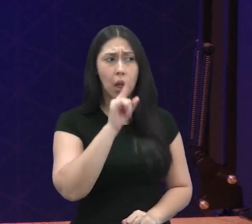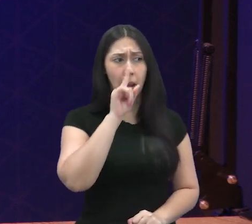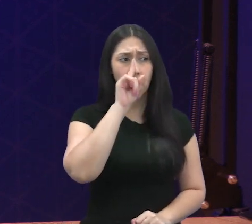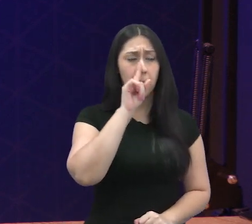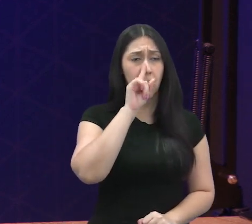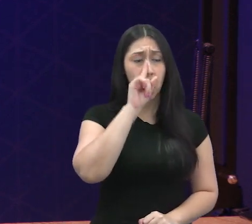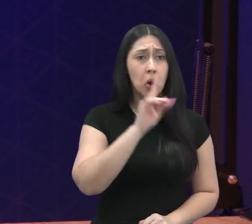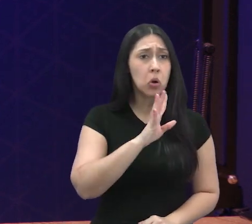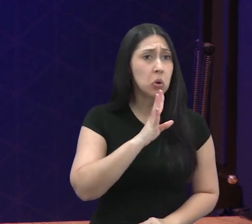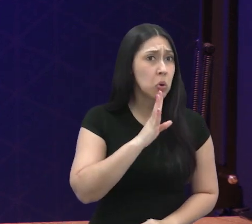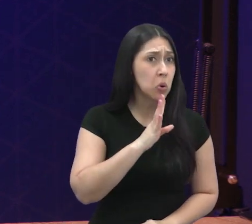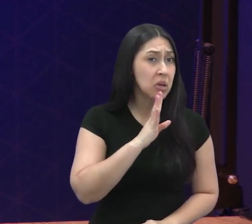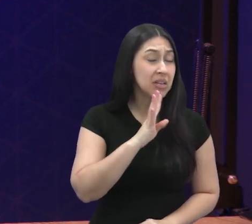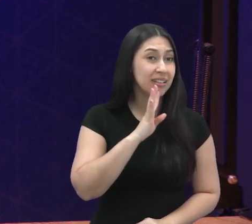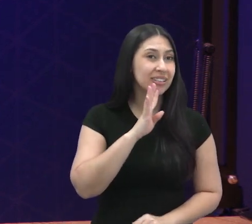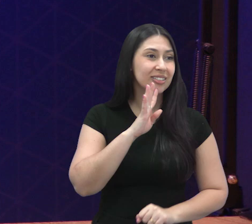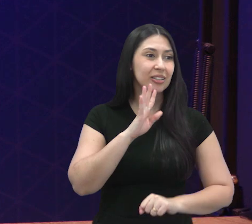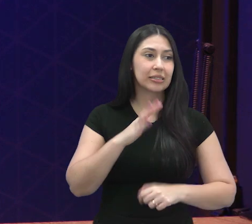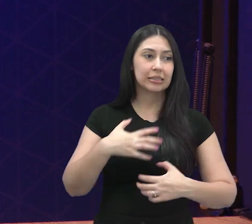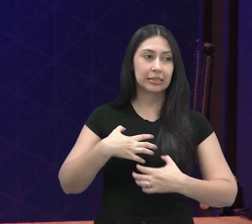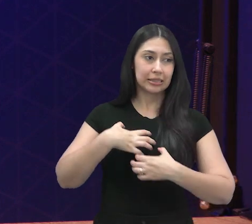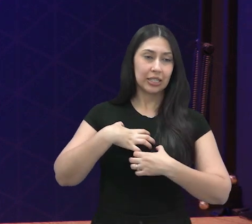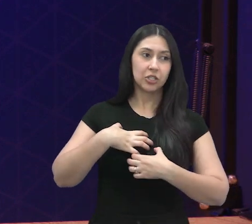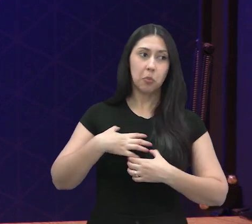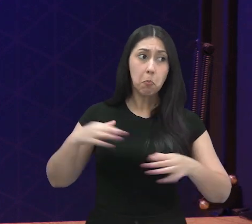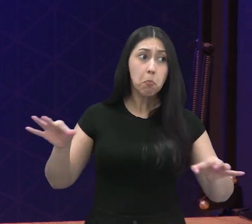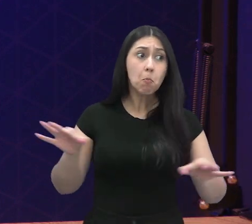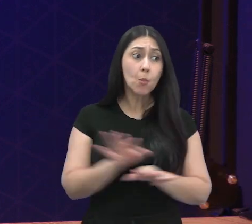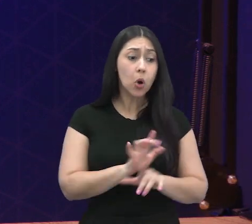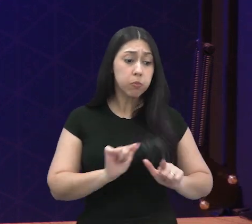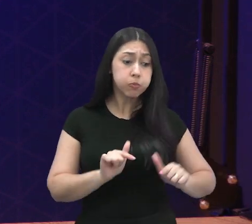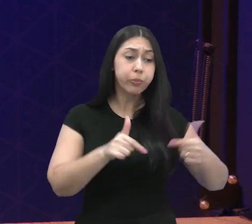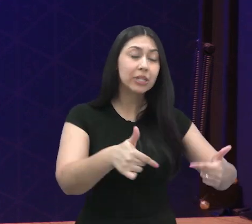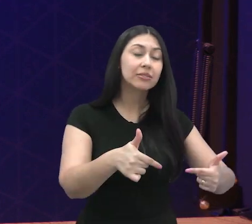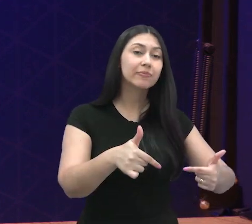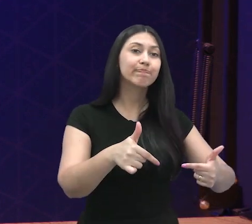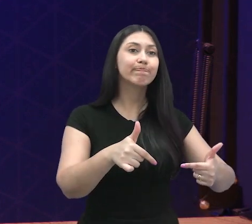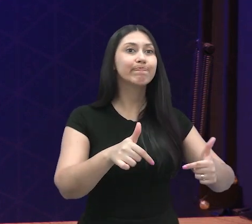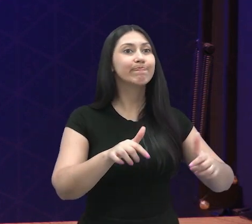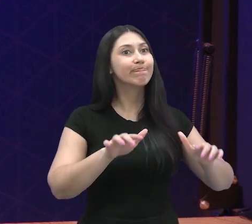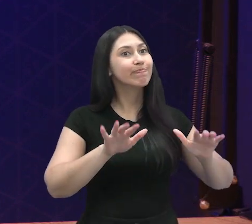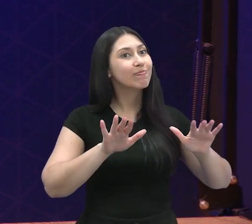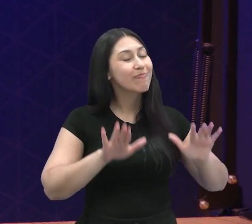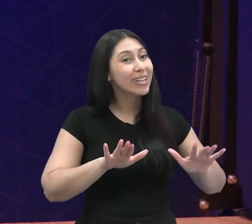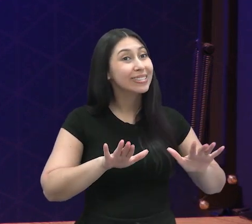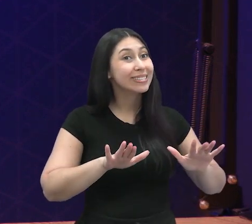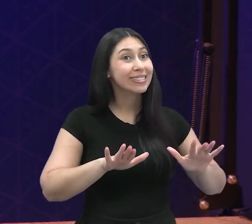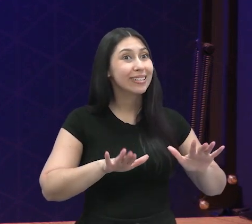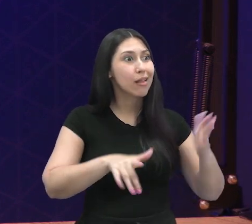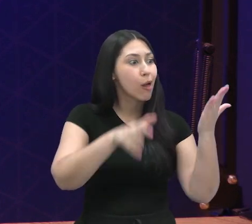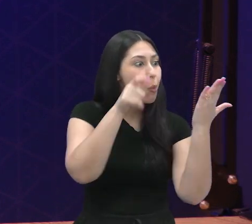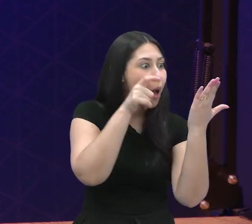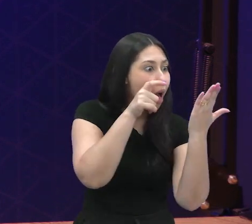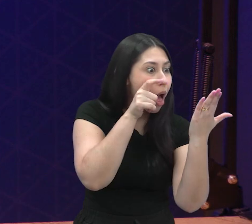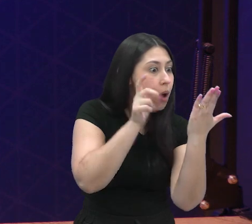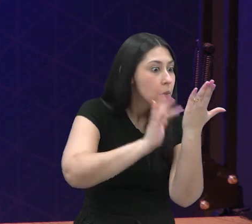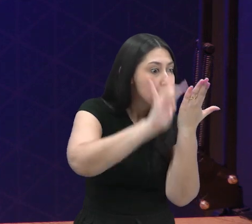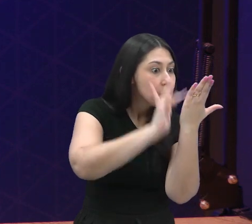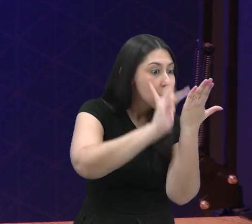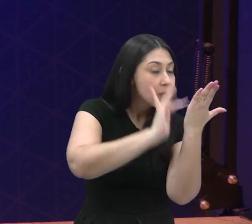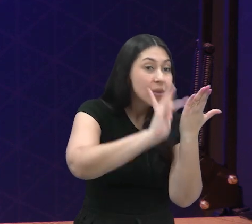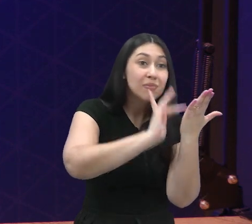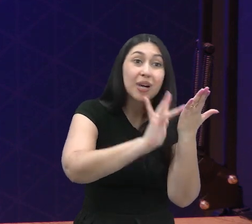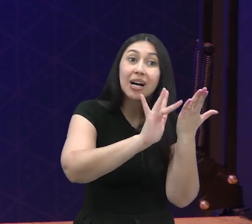você entende aquilo, mais também você tem essa ideia de se sentir preparado. Só que consumir demais esse tipo